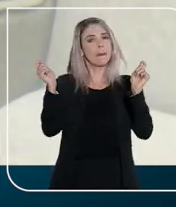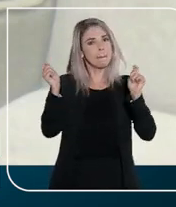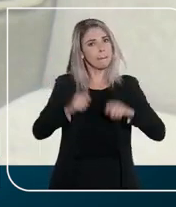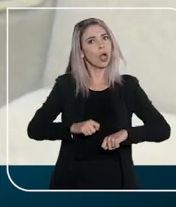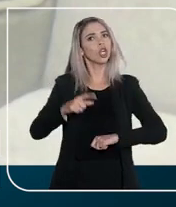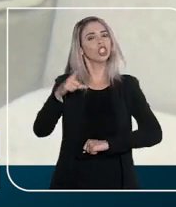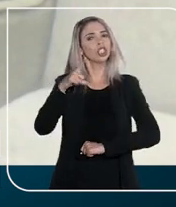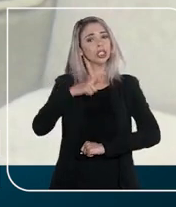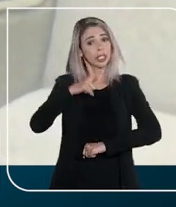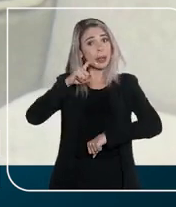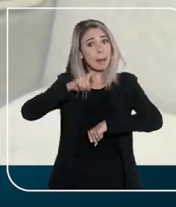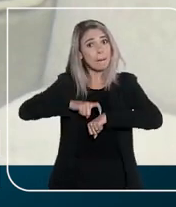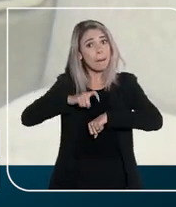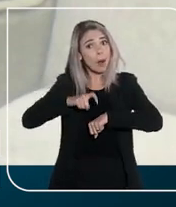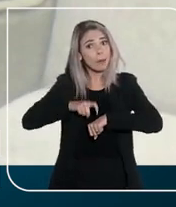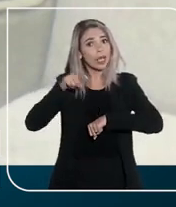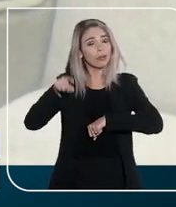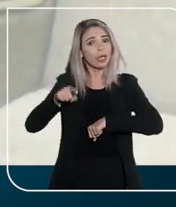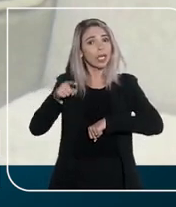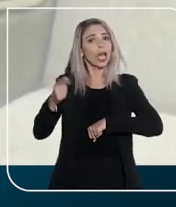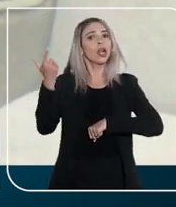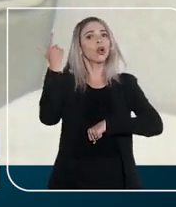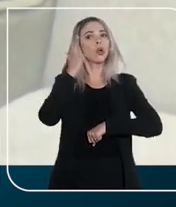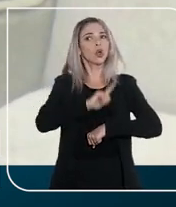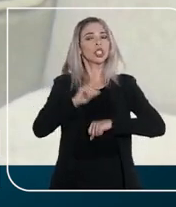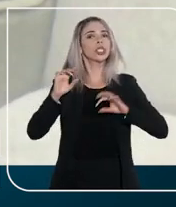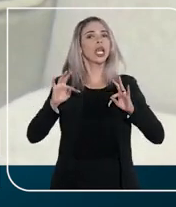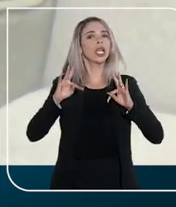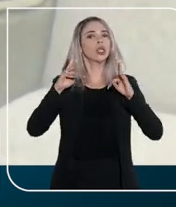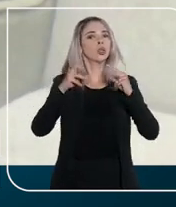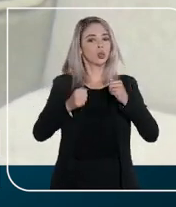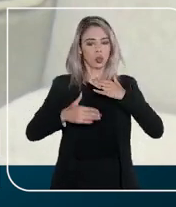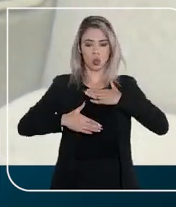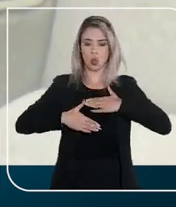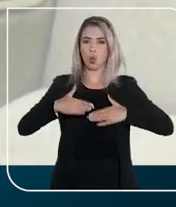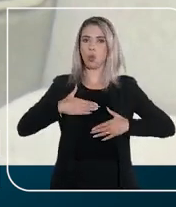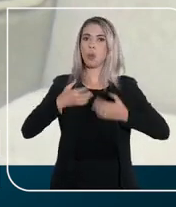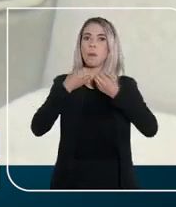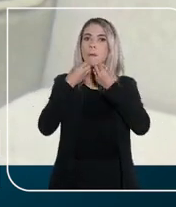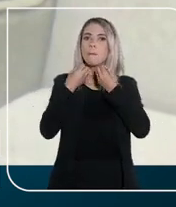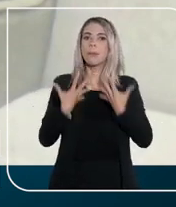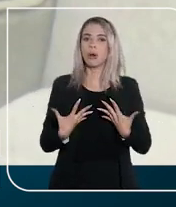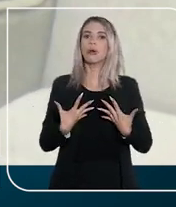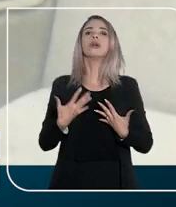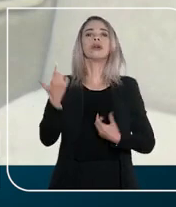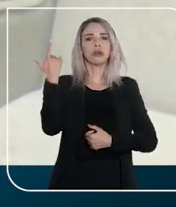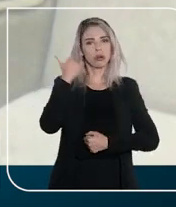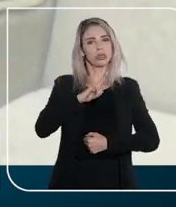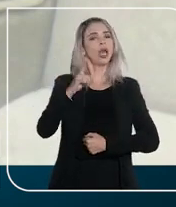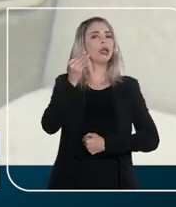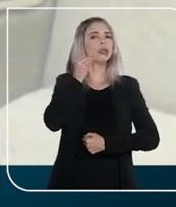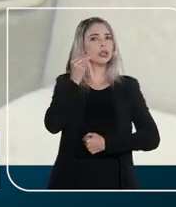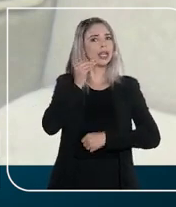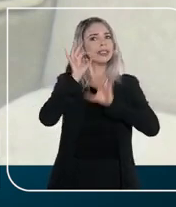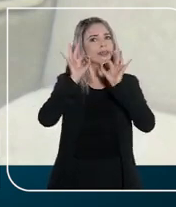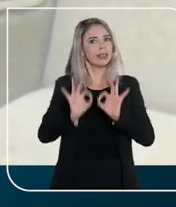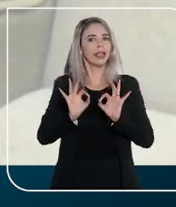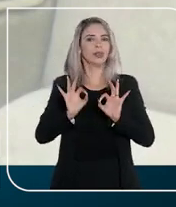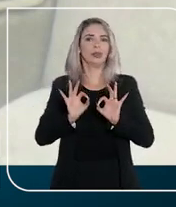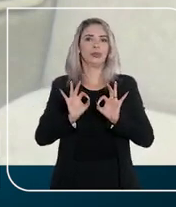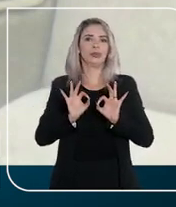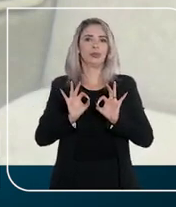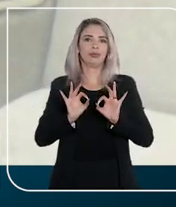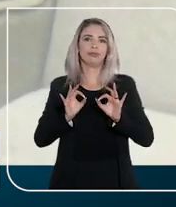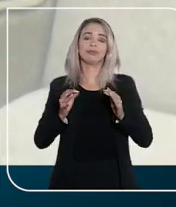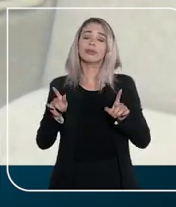possa, no momento em que ela tenha realmente condições de realizar o teste de aptidão física, fazê-lo, né? E isso também